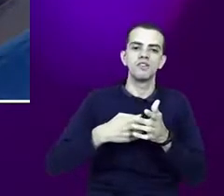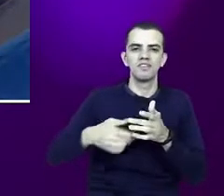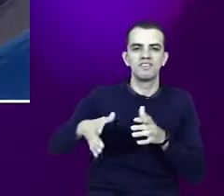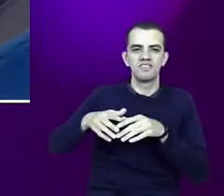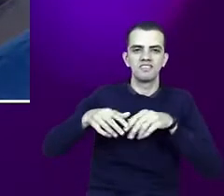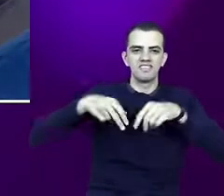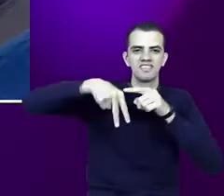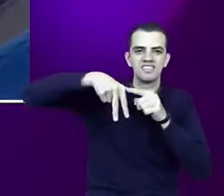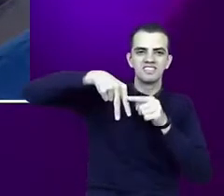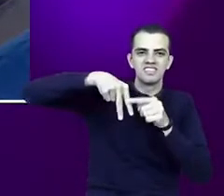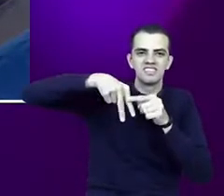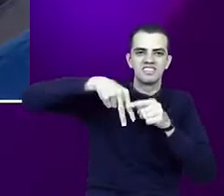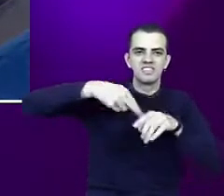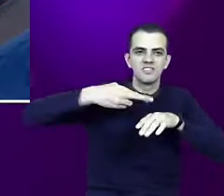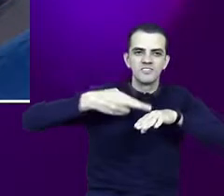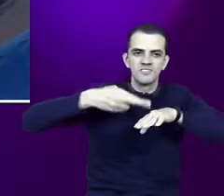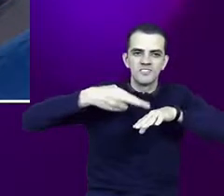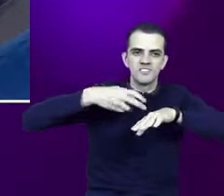redução